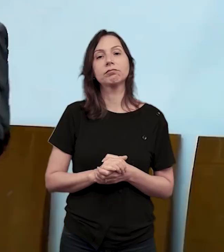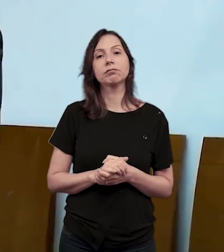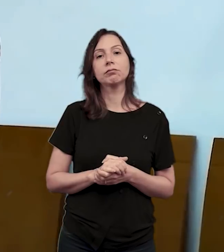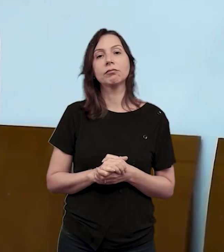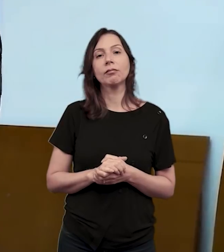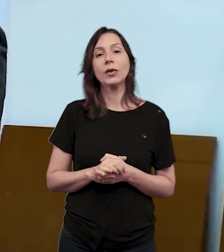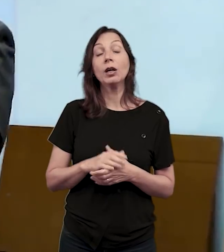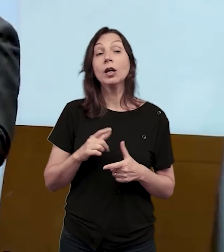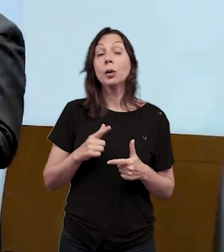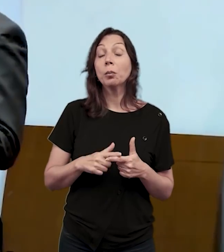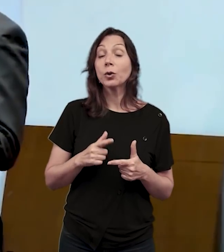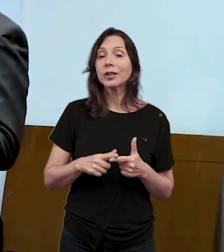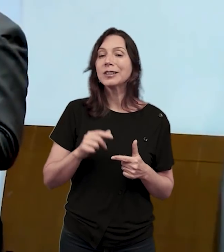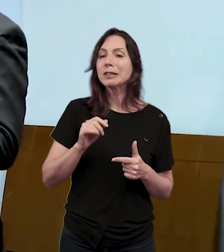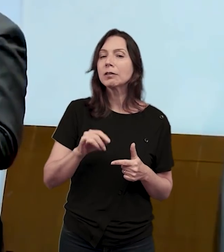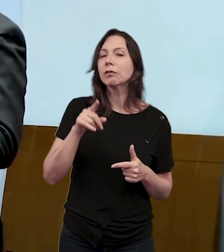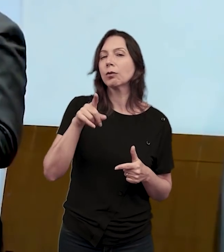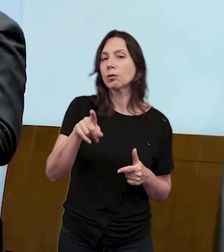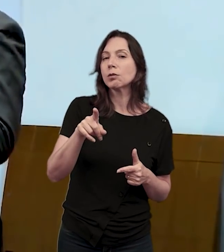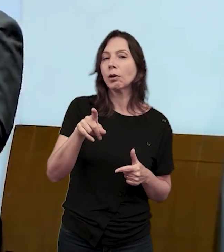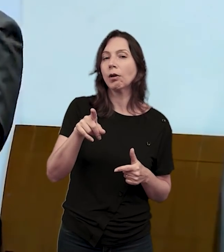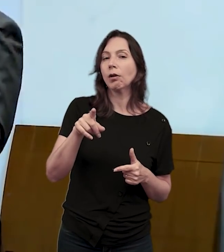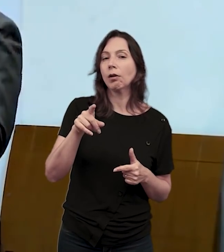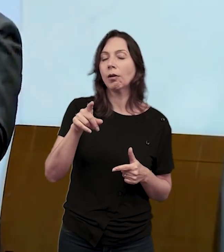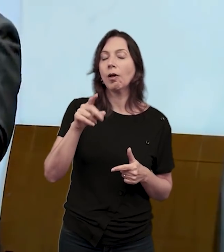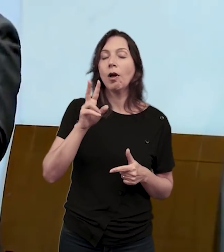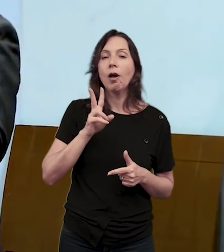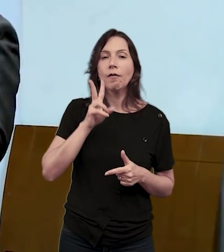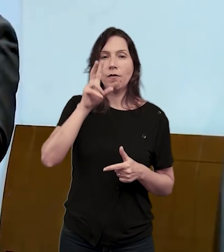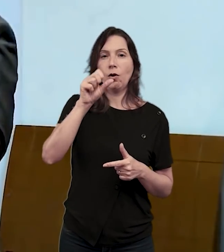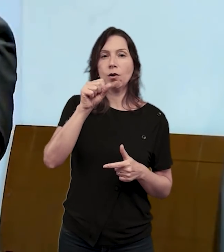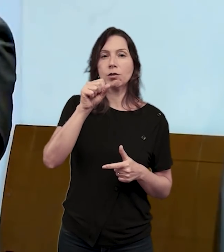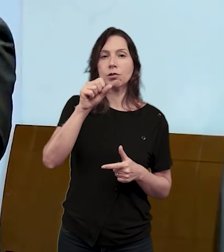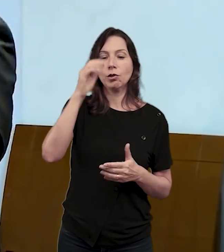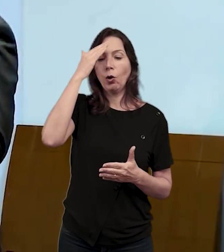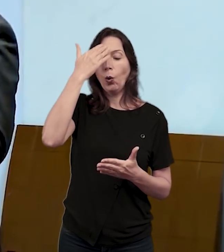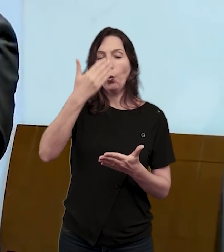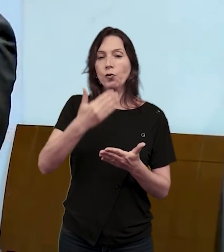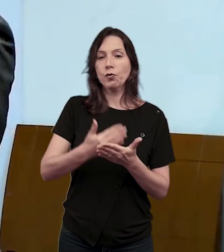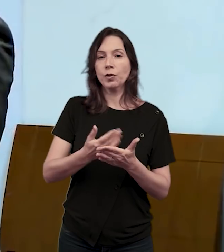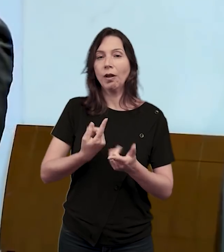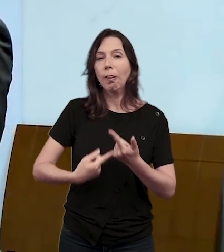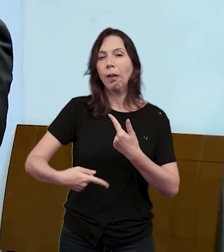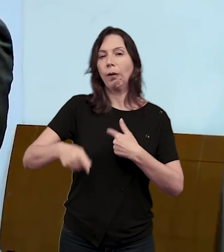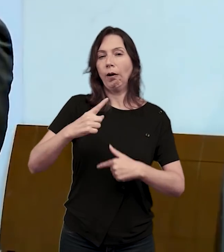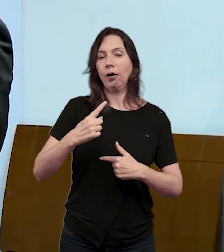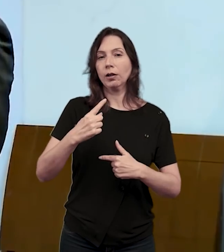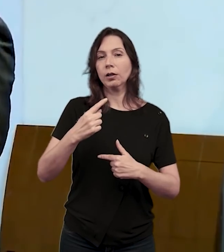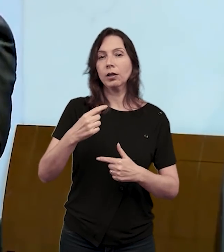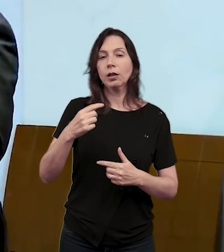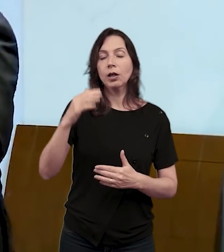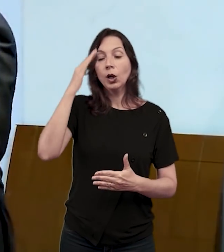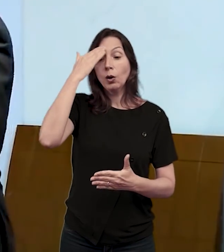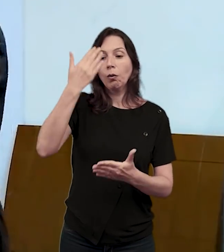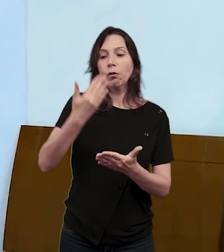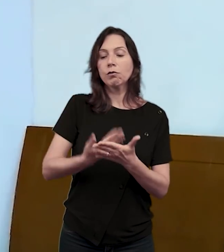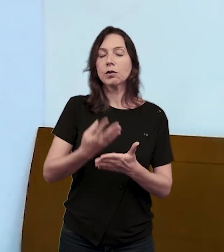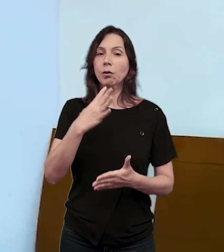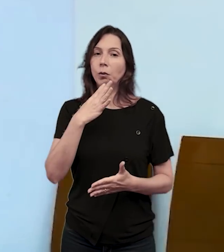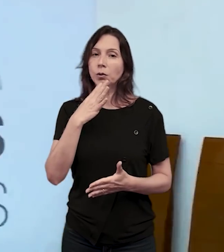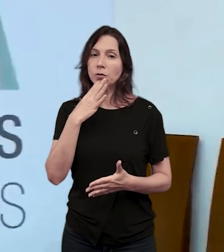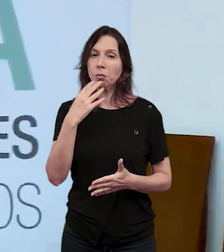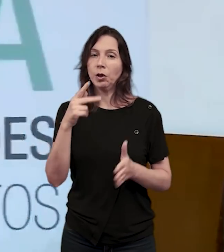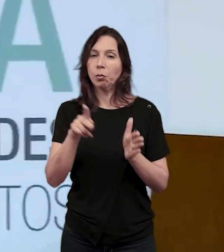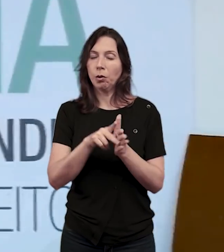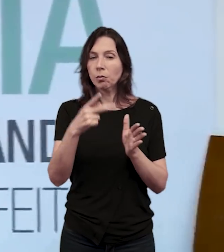Porque enquanto você tem reserva, enquanto você confia na carne, enquanto você confia no seu conhecimento,